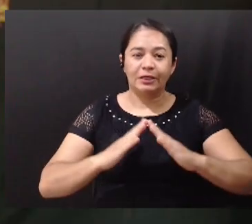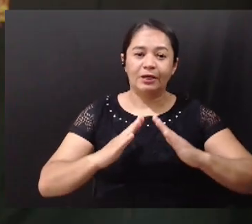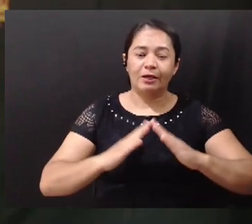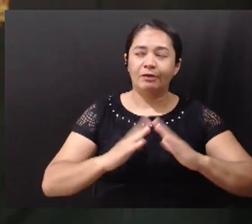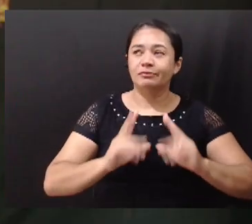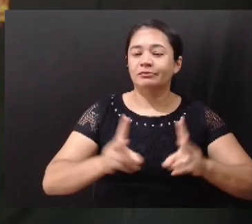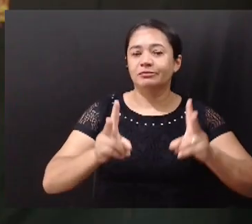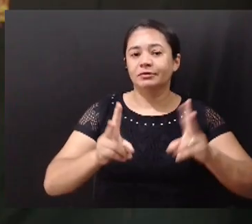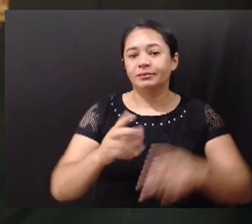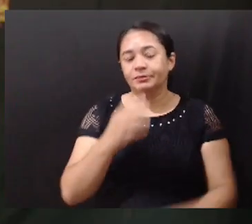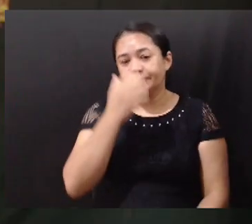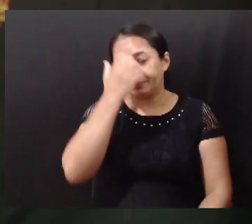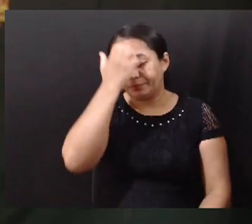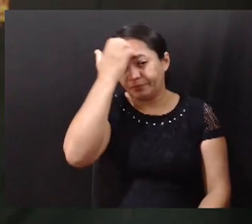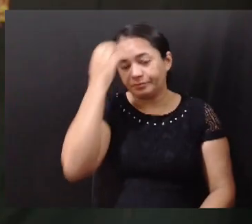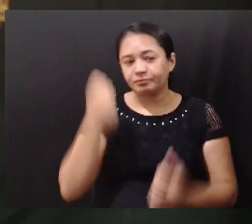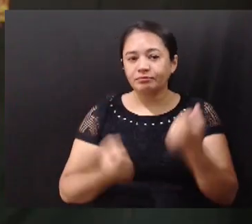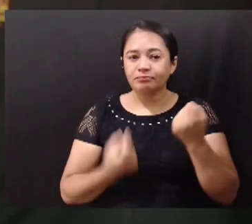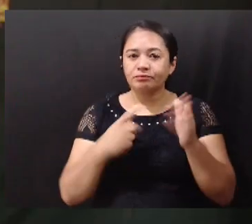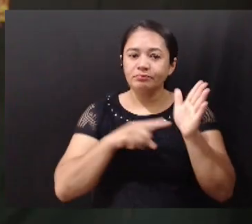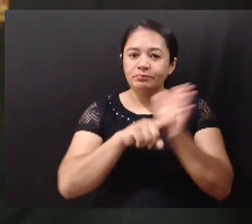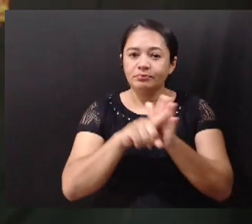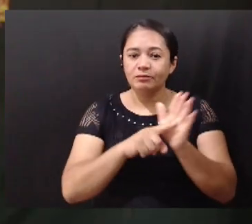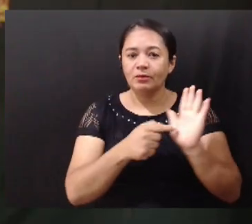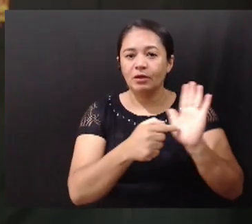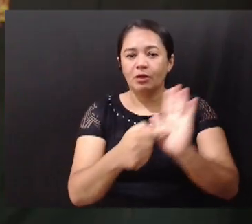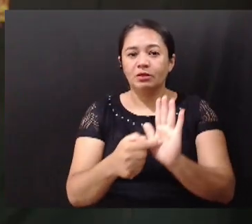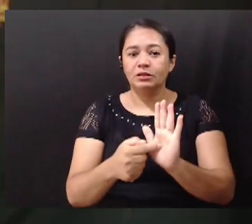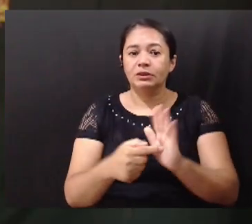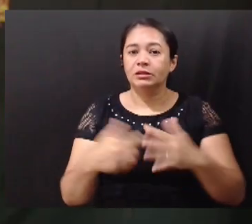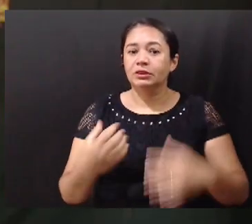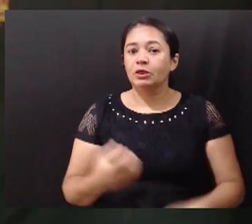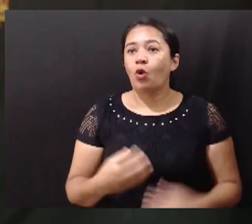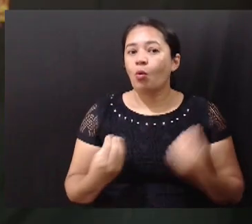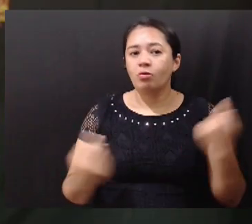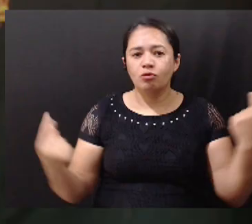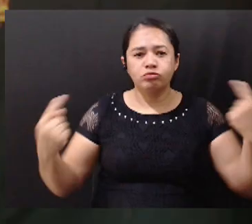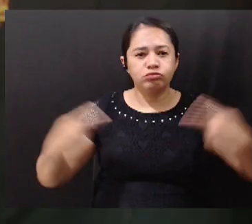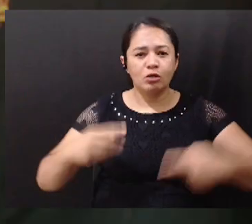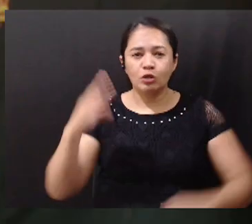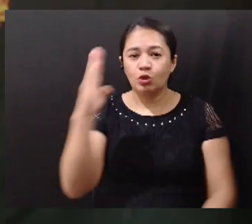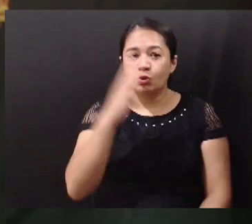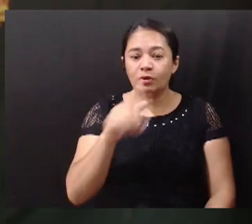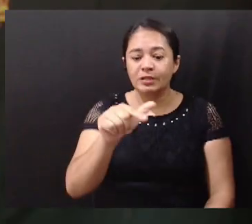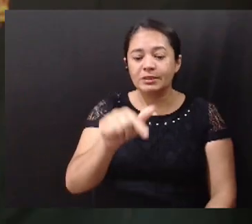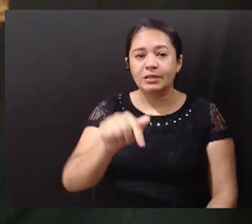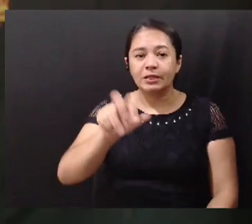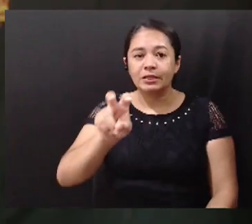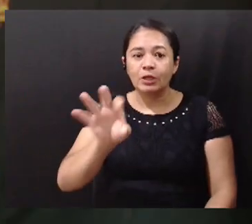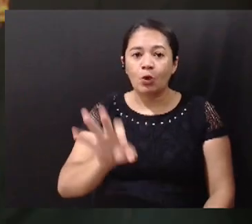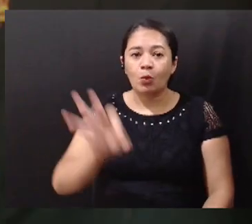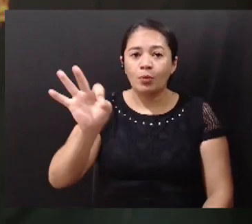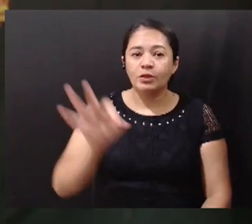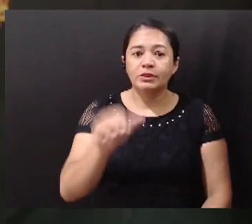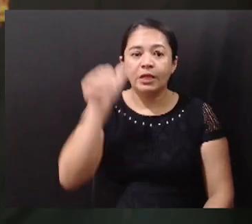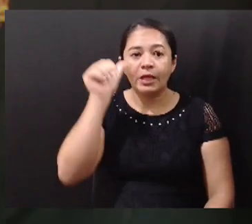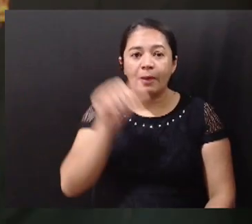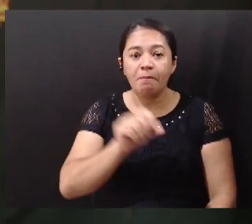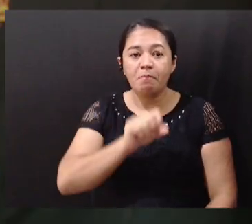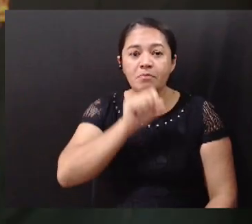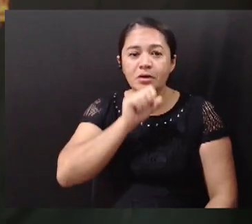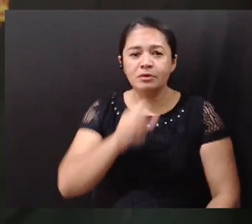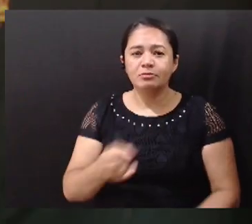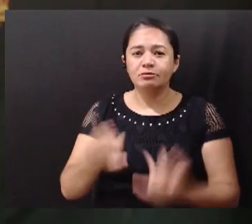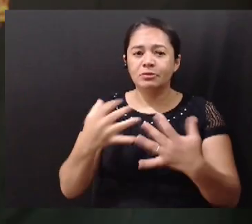que mostram a dimensão desse desafio no Brasil. 75% das mães, elas relatam sentimentos de